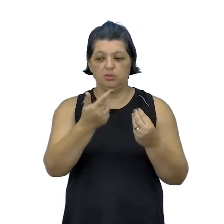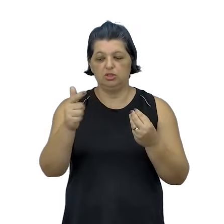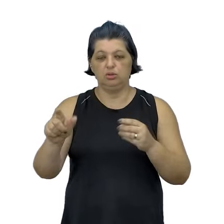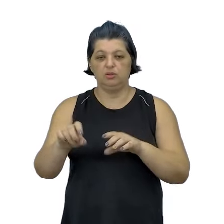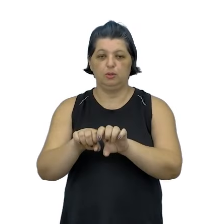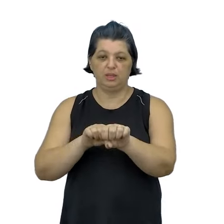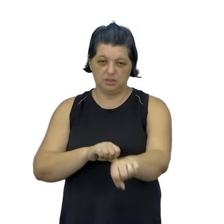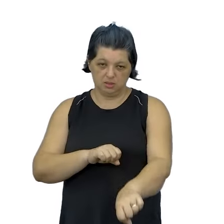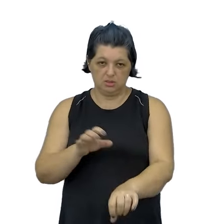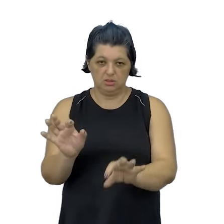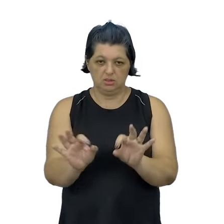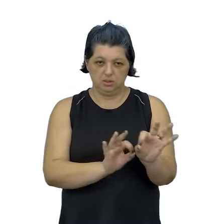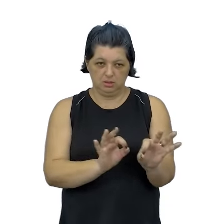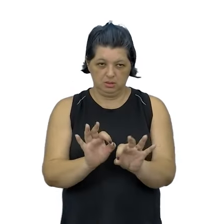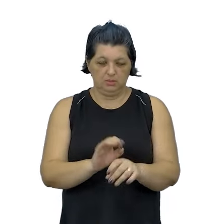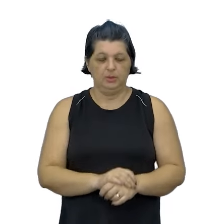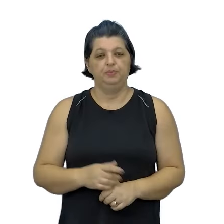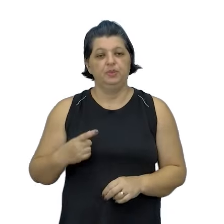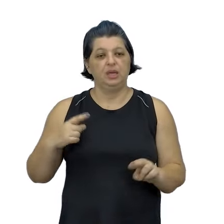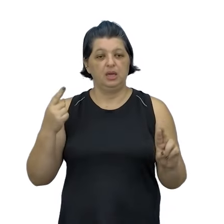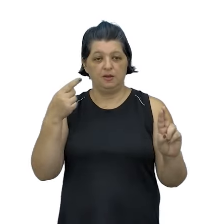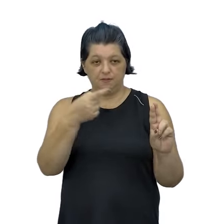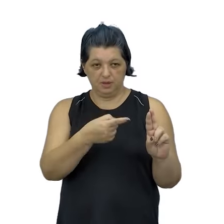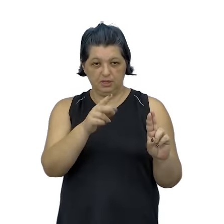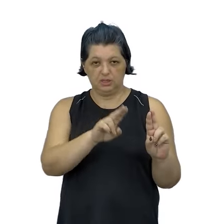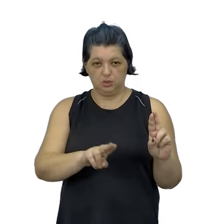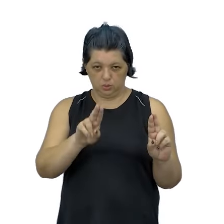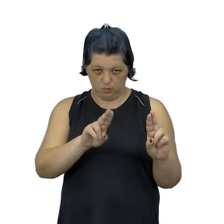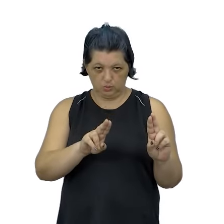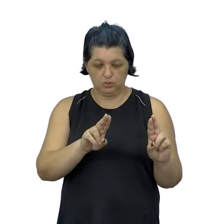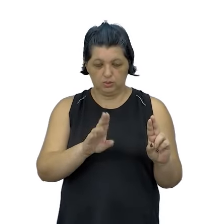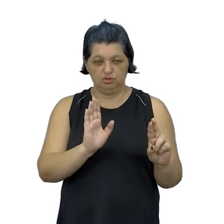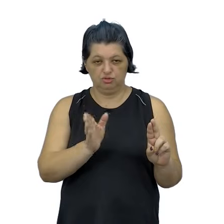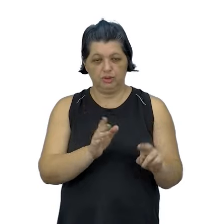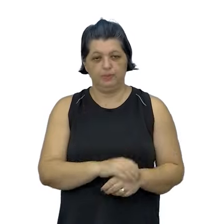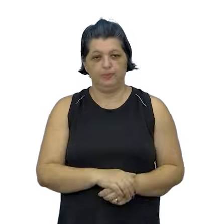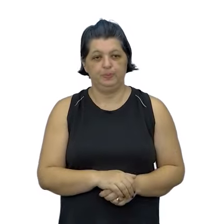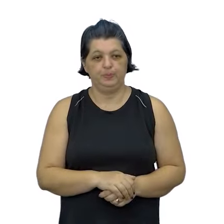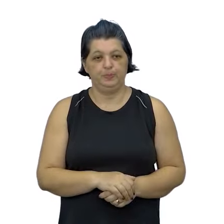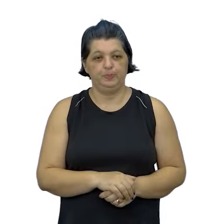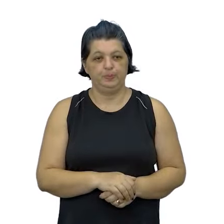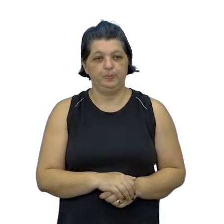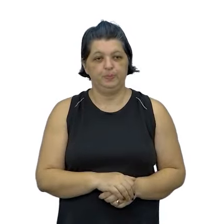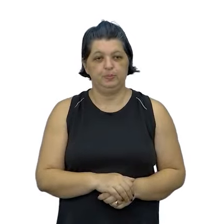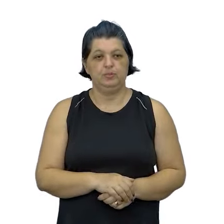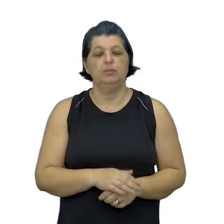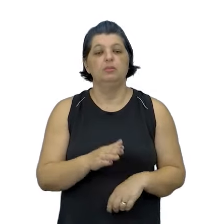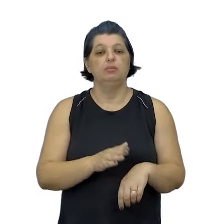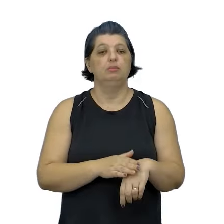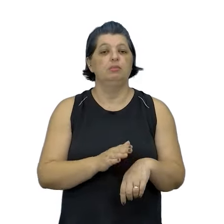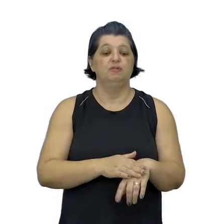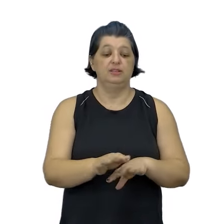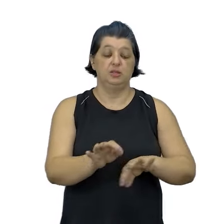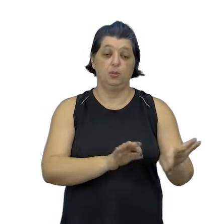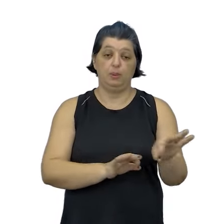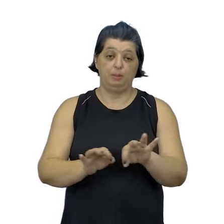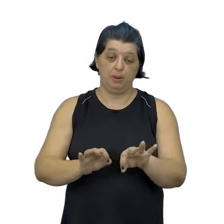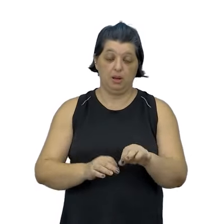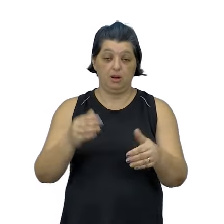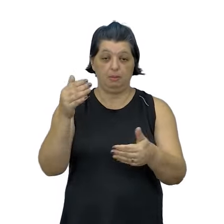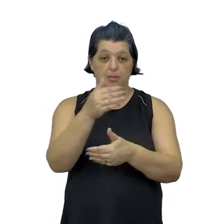formações. Então, aqui tem as referências que eu utilizei, né, para fazer o preparo do nosso